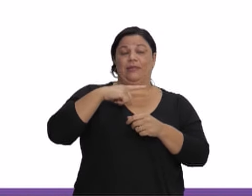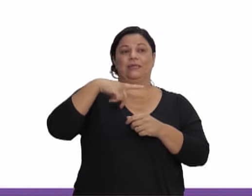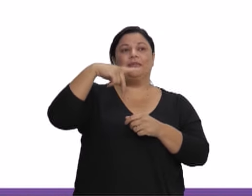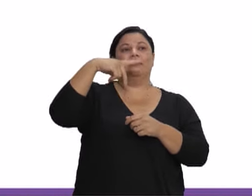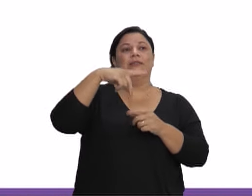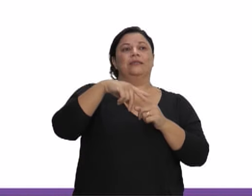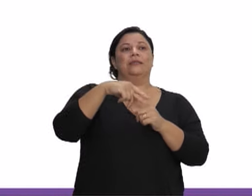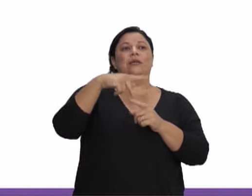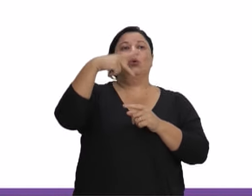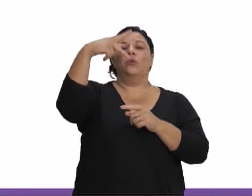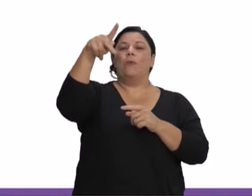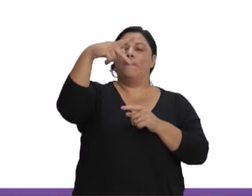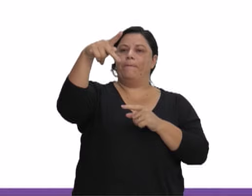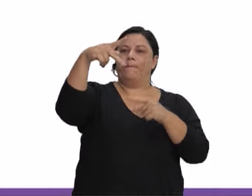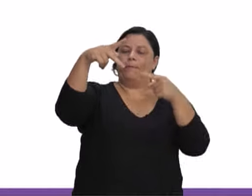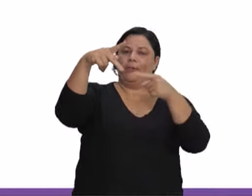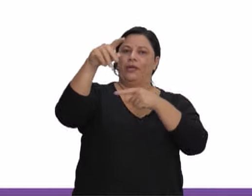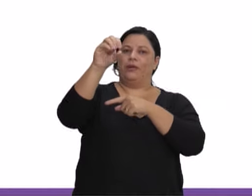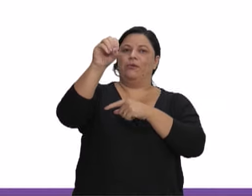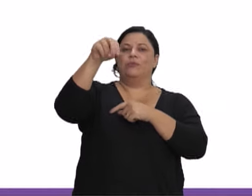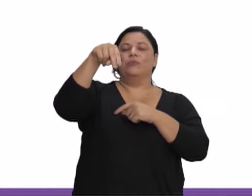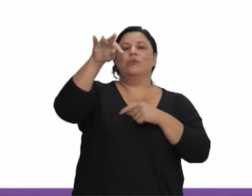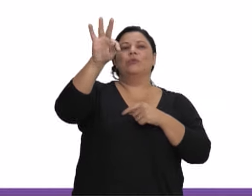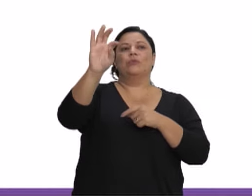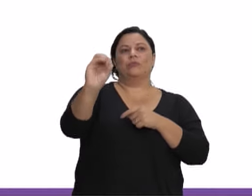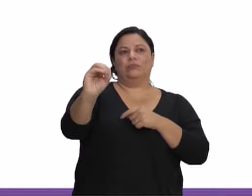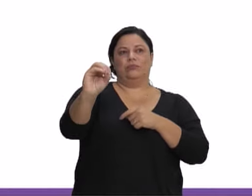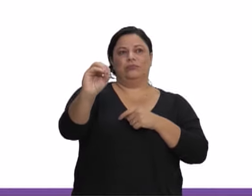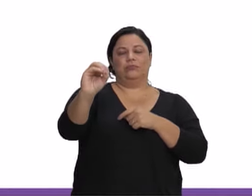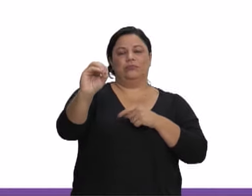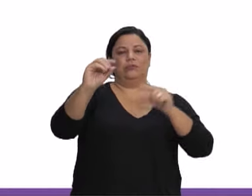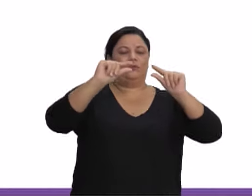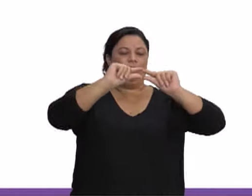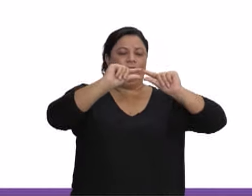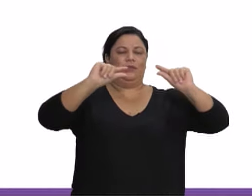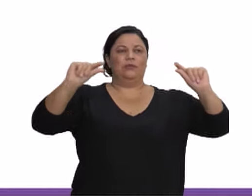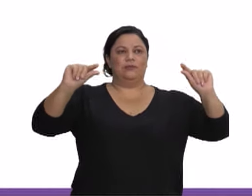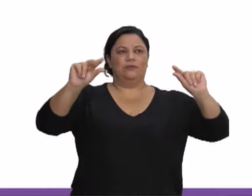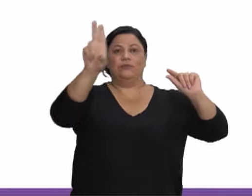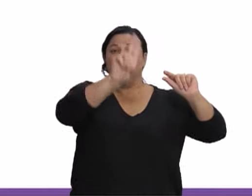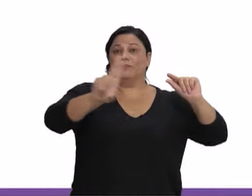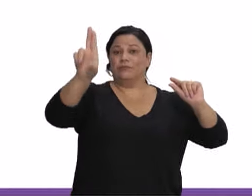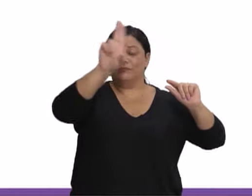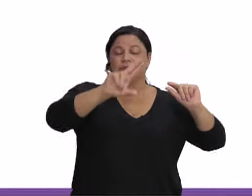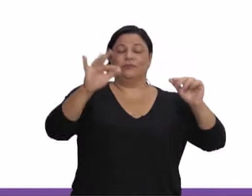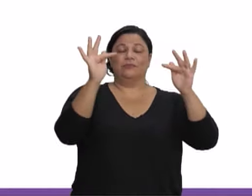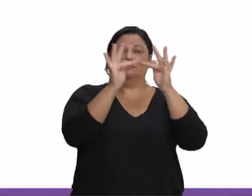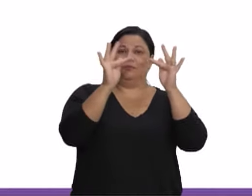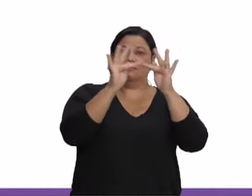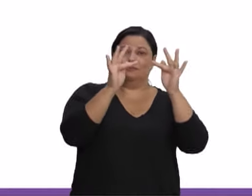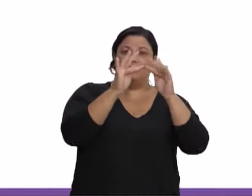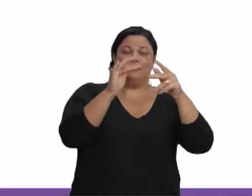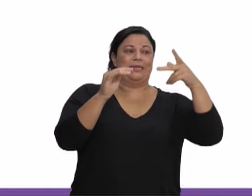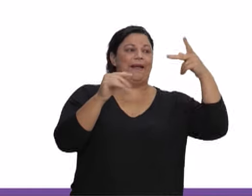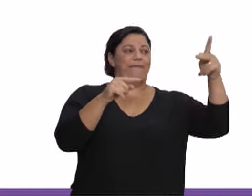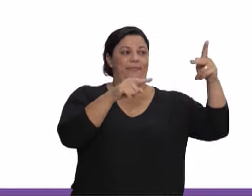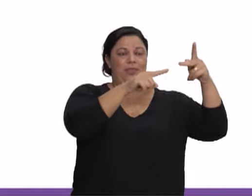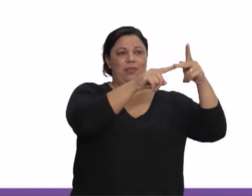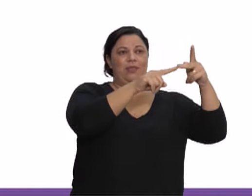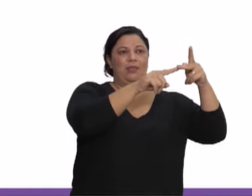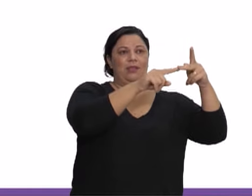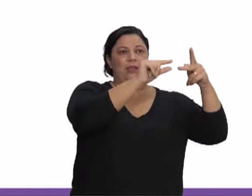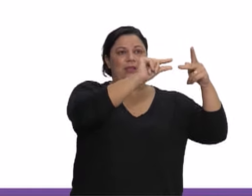equação, e ele me pede a distância. Então, vamos lá. Utilizando a fórmula, encontra a distância entre o ponto P e a reta